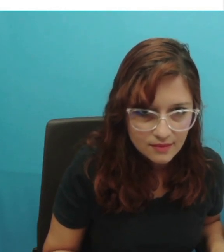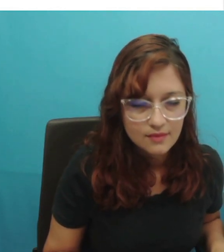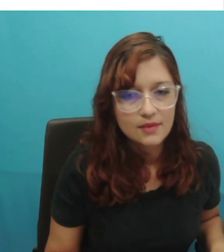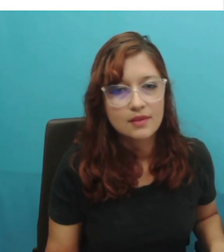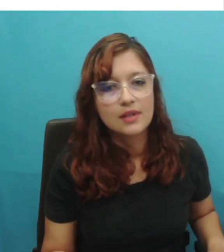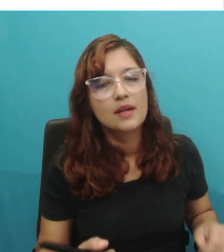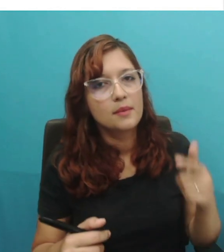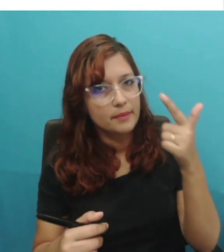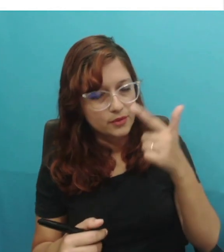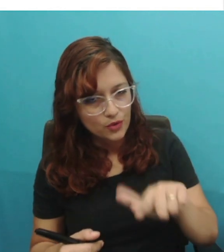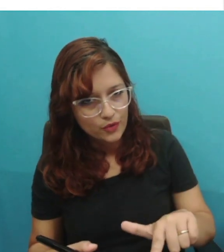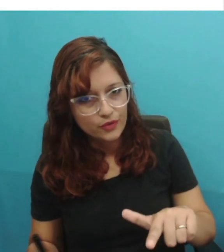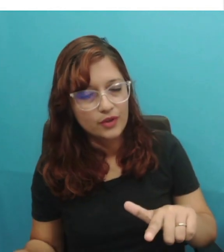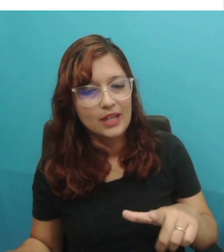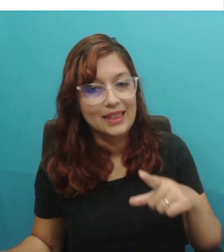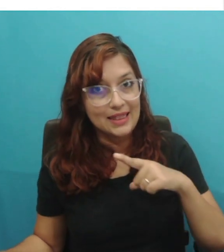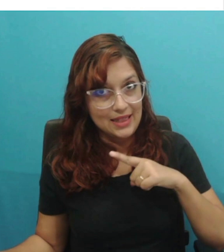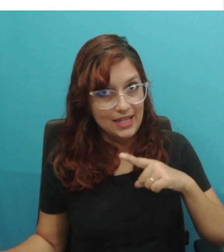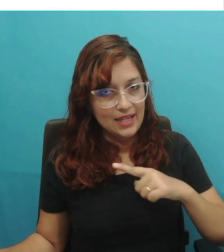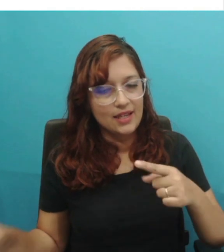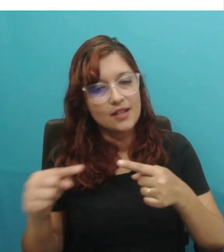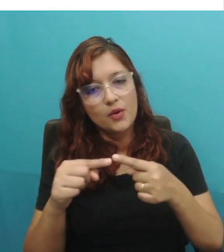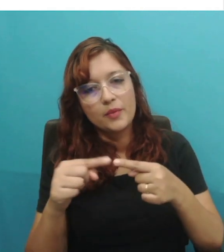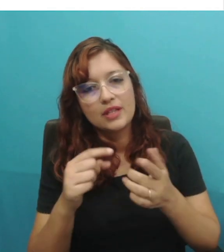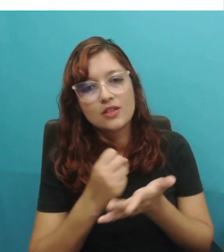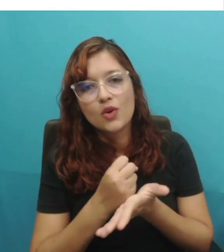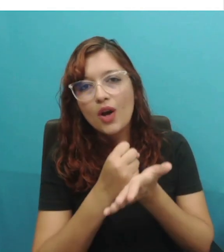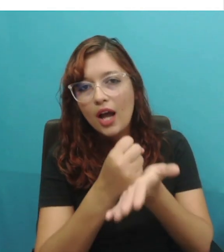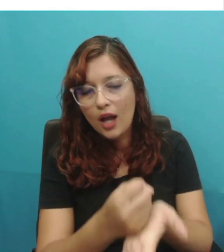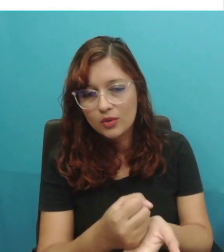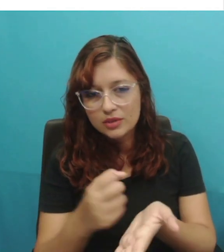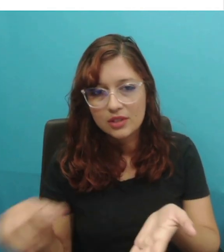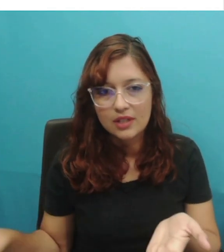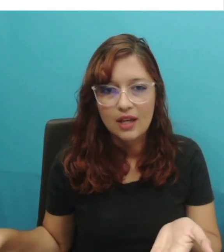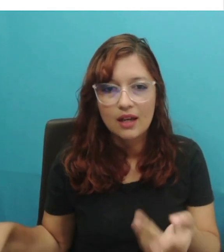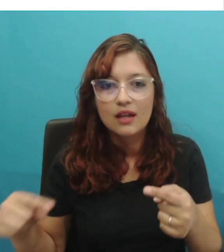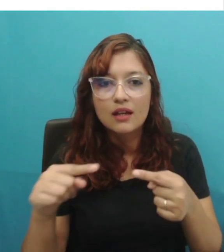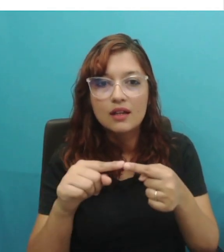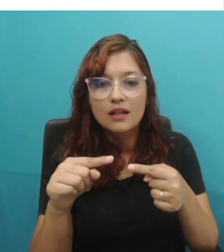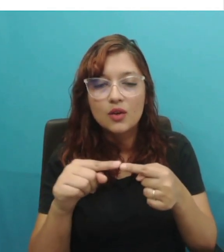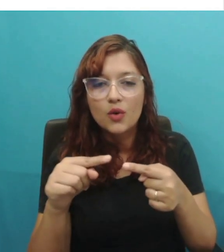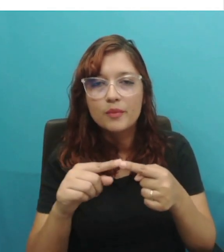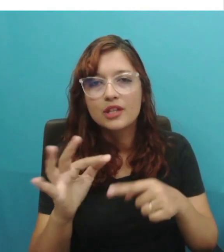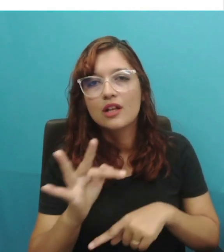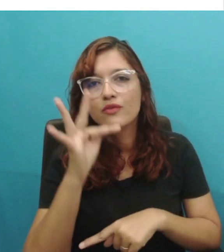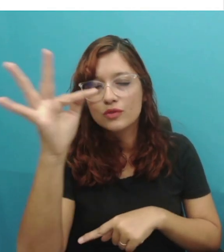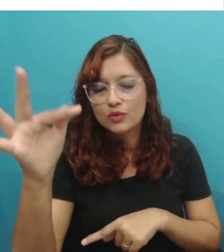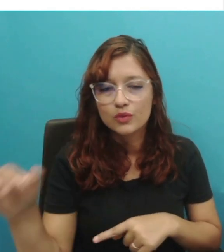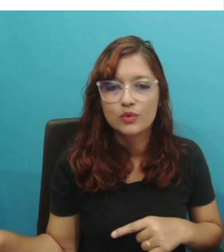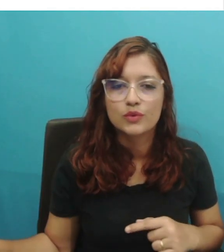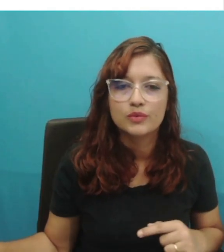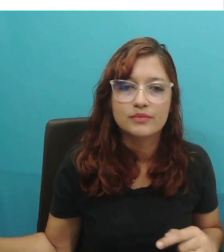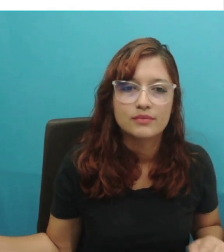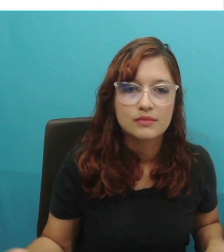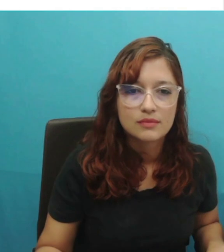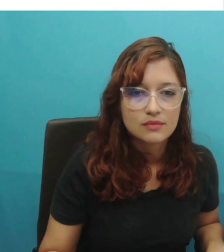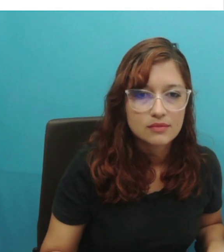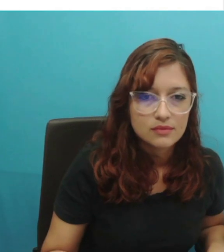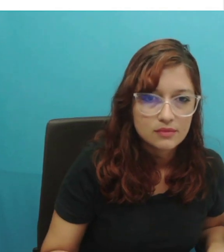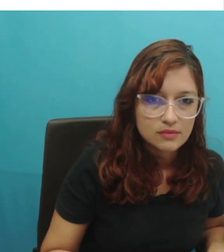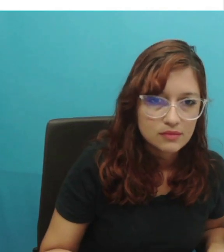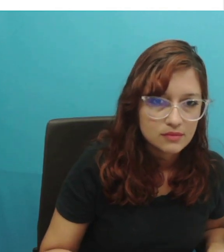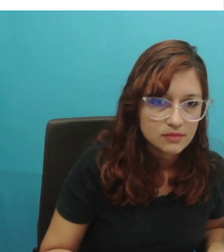Terei acabado. De novo, ter é só auxiliar.